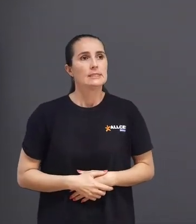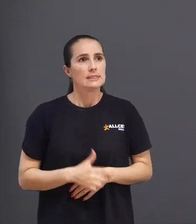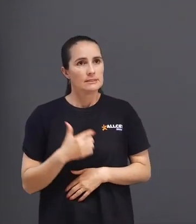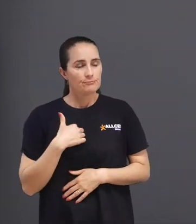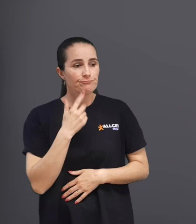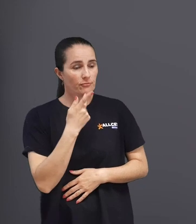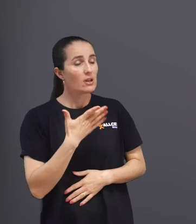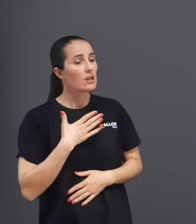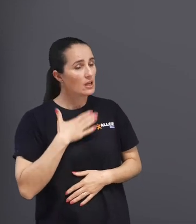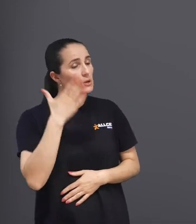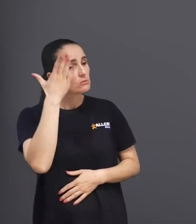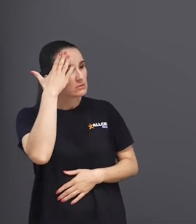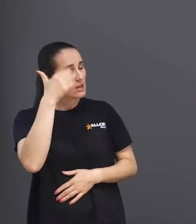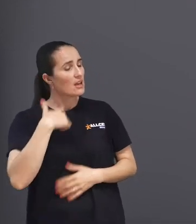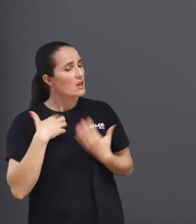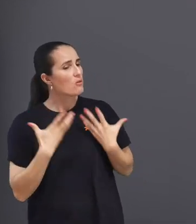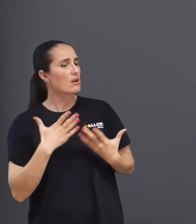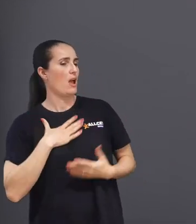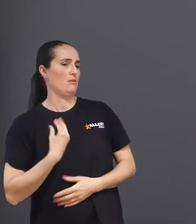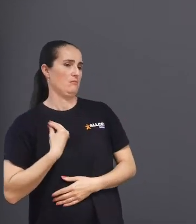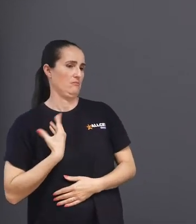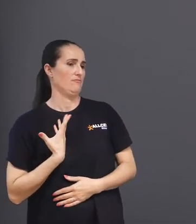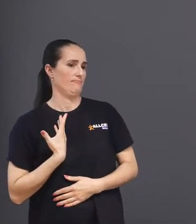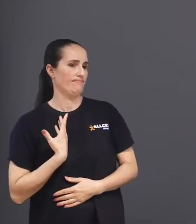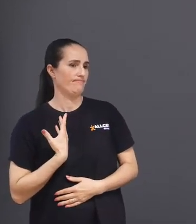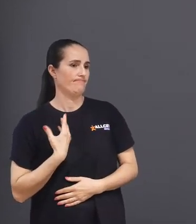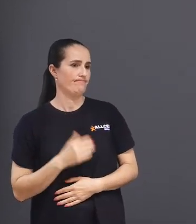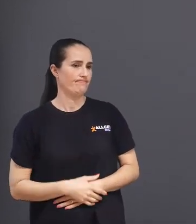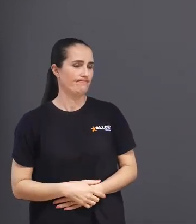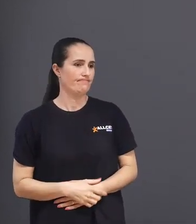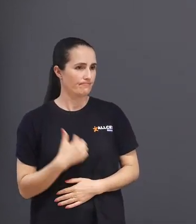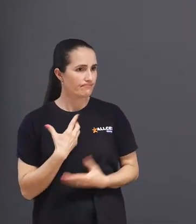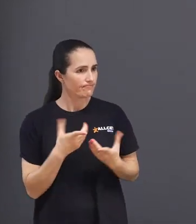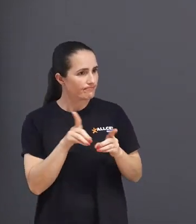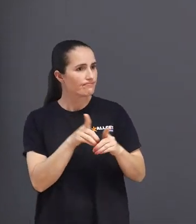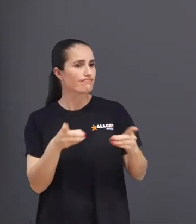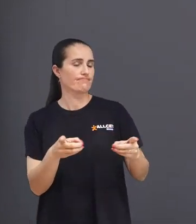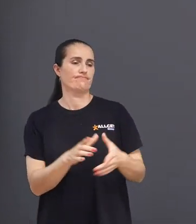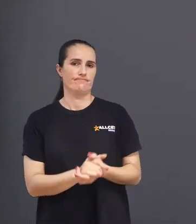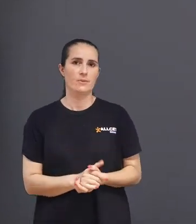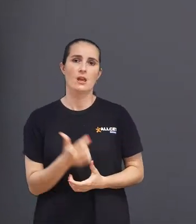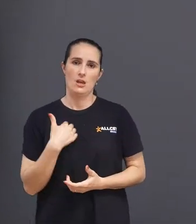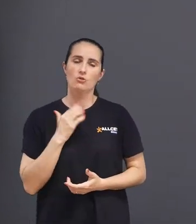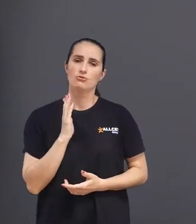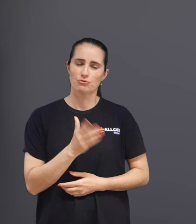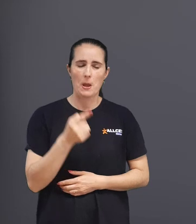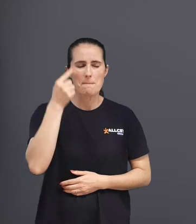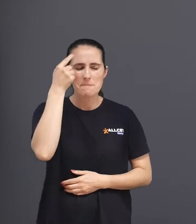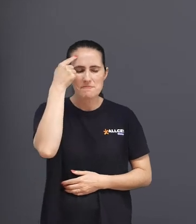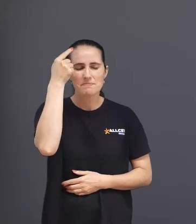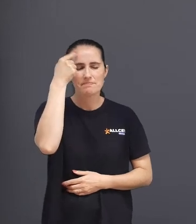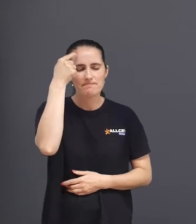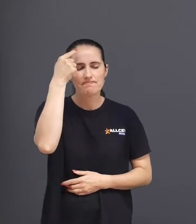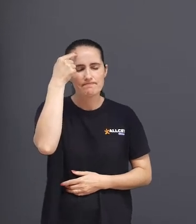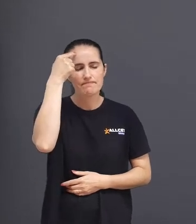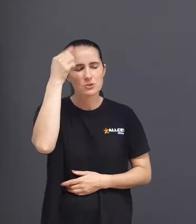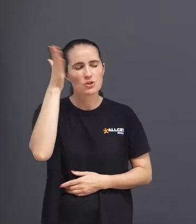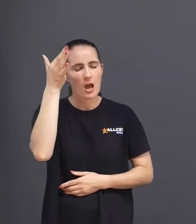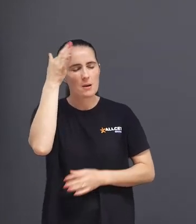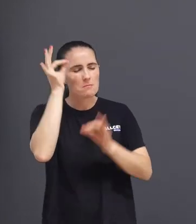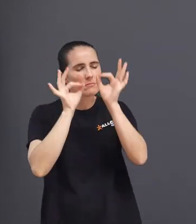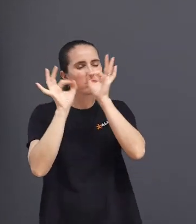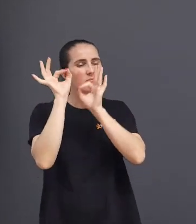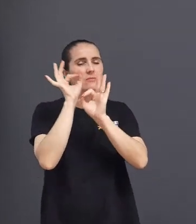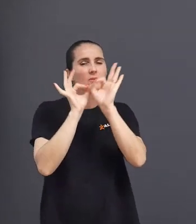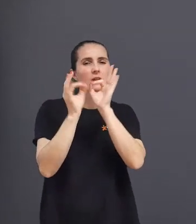Daí eu fui na Defensoria Pública, eu contei essa história, eles falaram, vai na Delegacia de Mulheres, porque isso é abuso psicológico. E eles